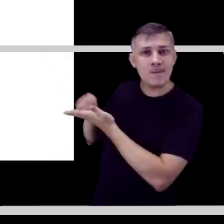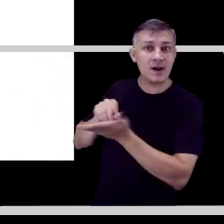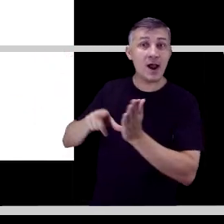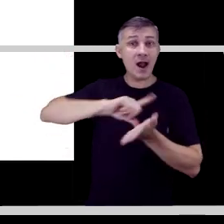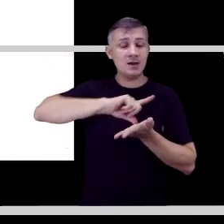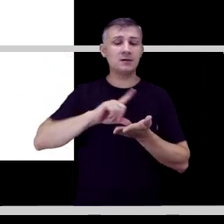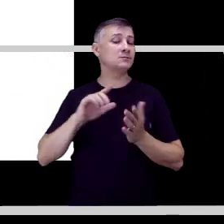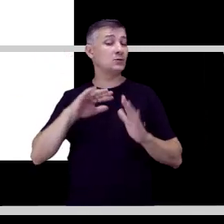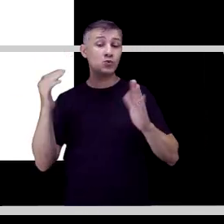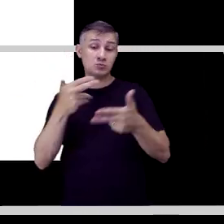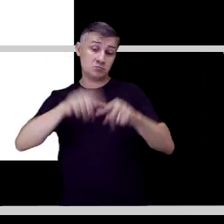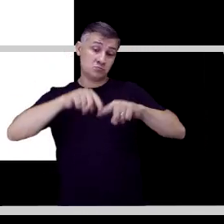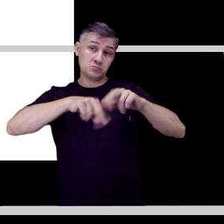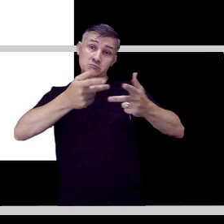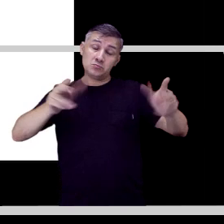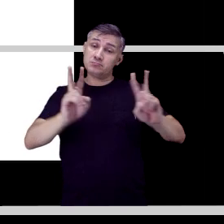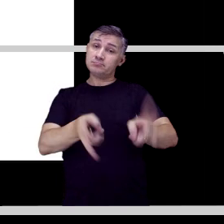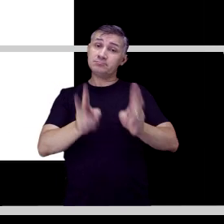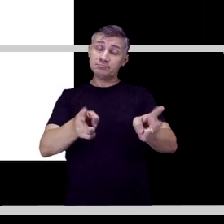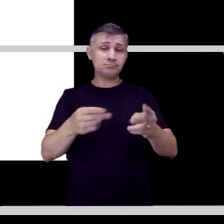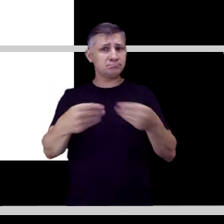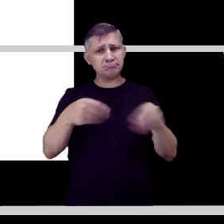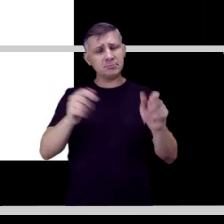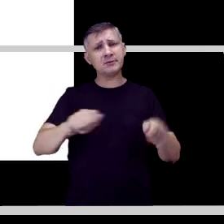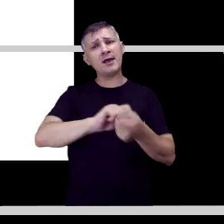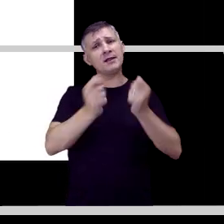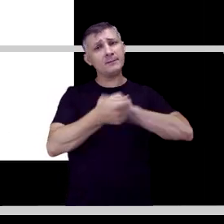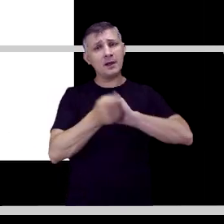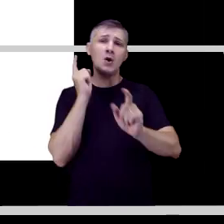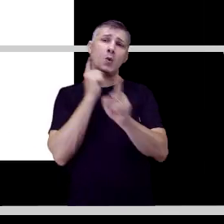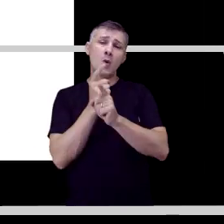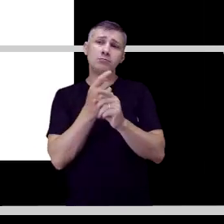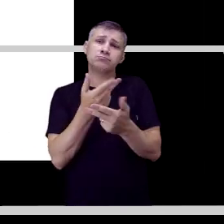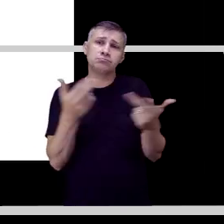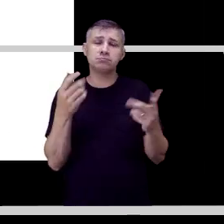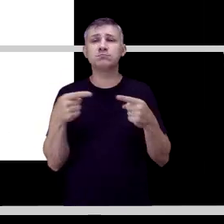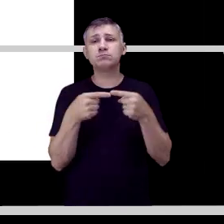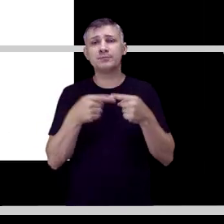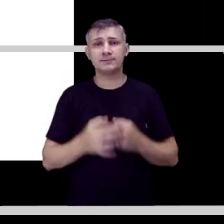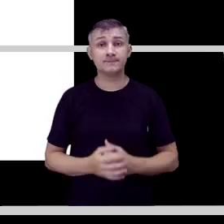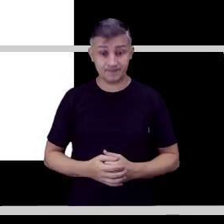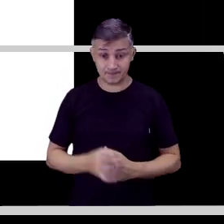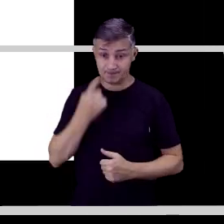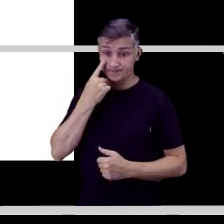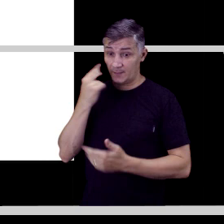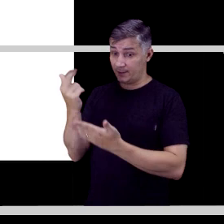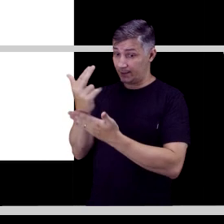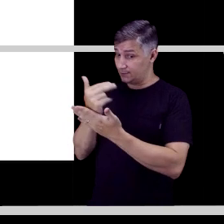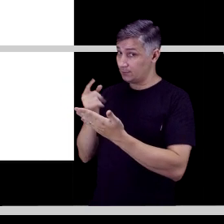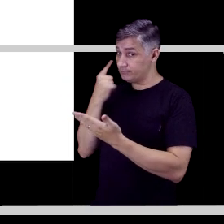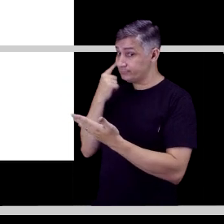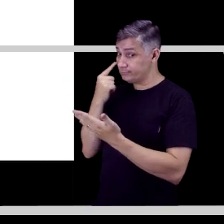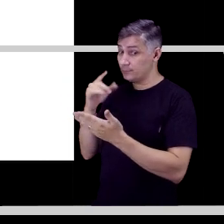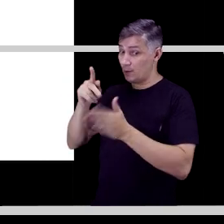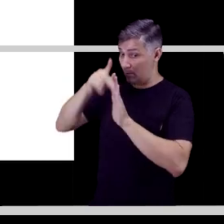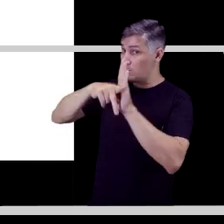ambiência original do museu, que interage arquitetura e paisagem, e núcleos de infraestrutura bem determinados, deixando o restante totalmente